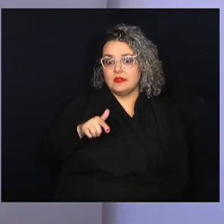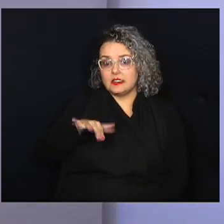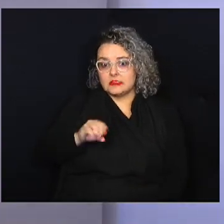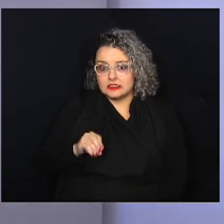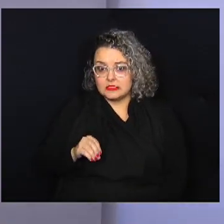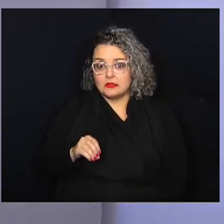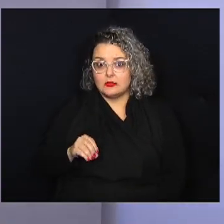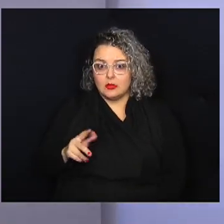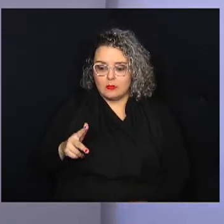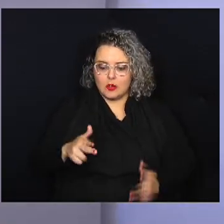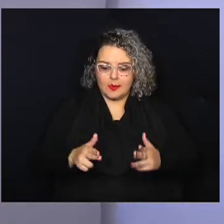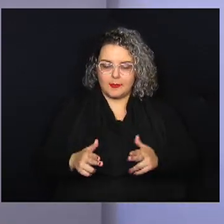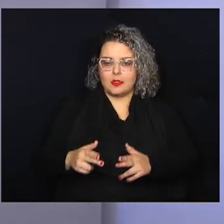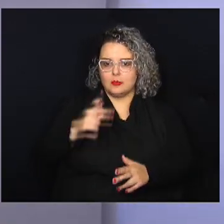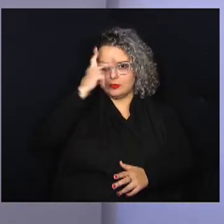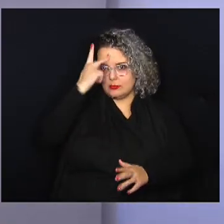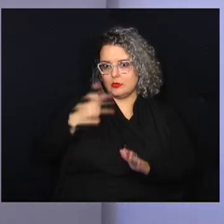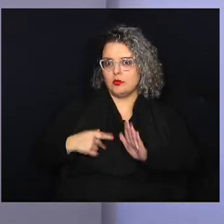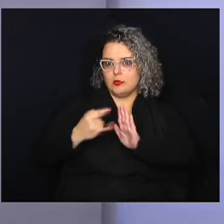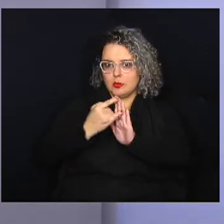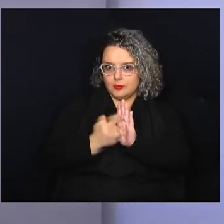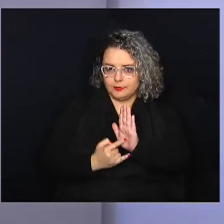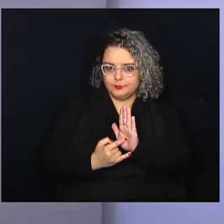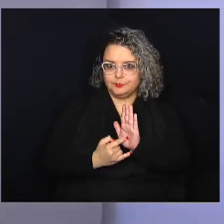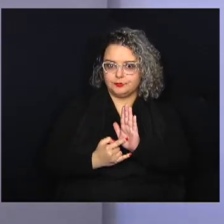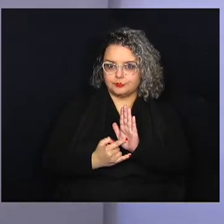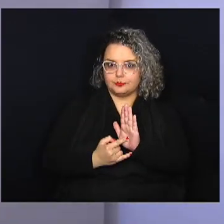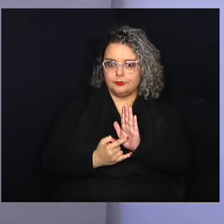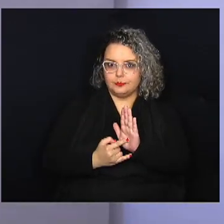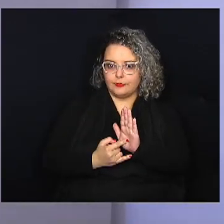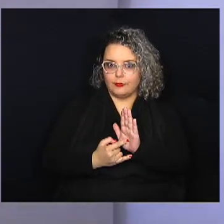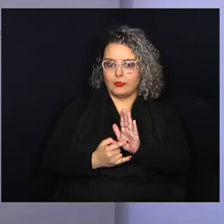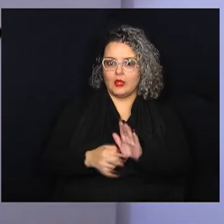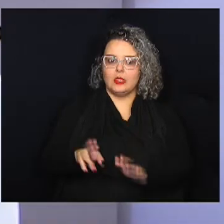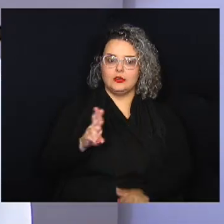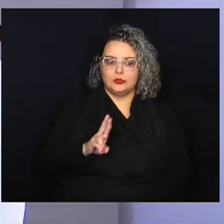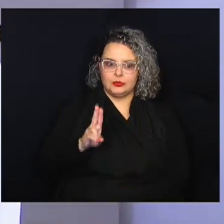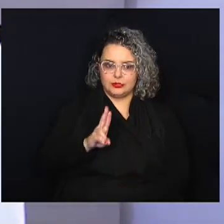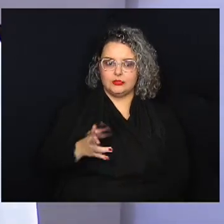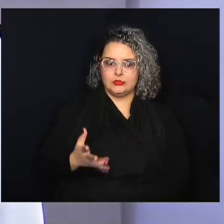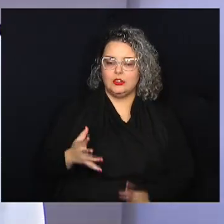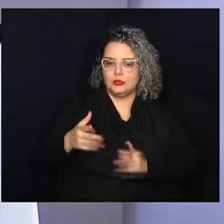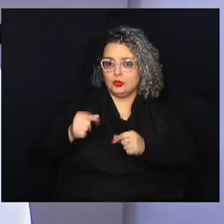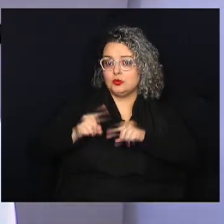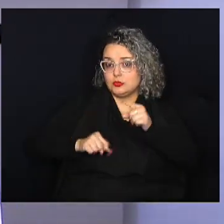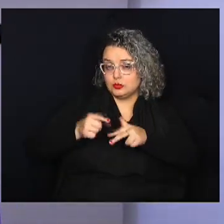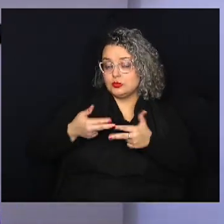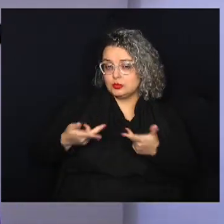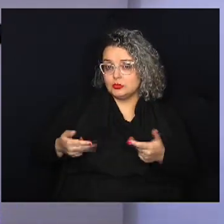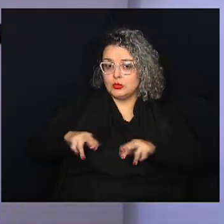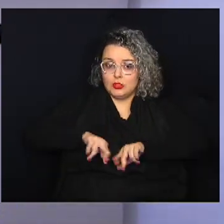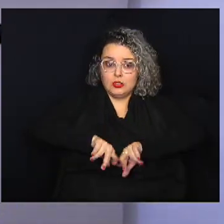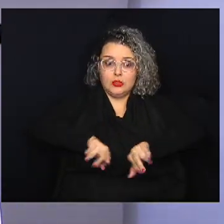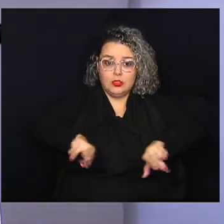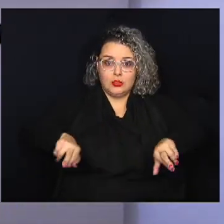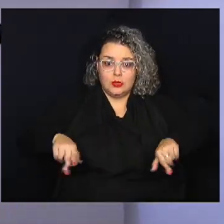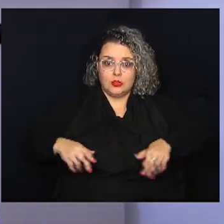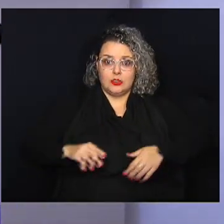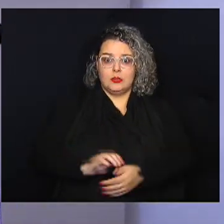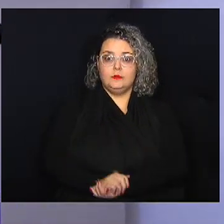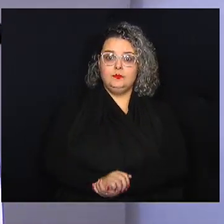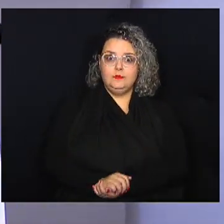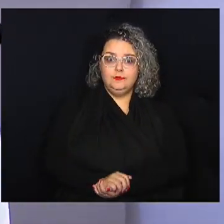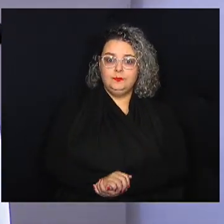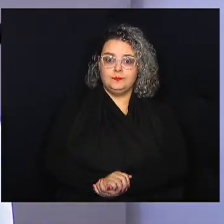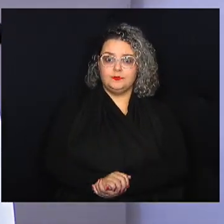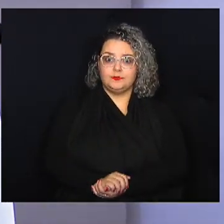propriamente dita no documento, e onde a gente utiliza, né, aqui vários